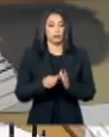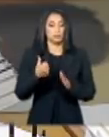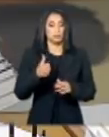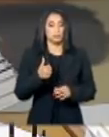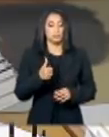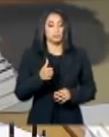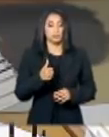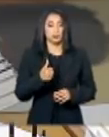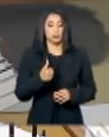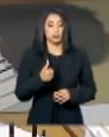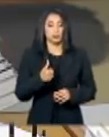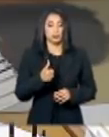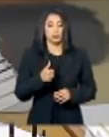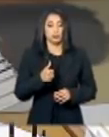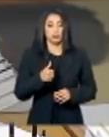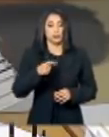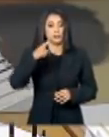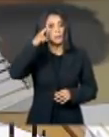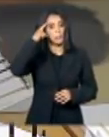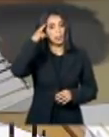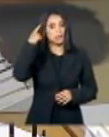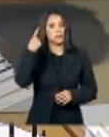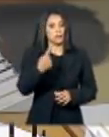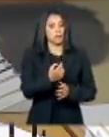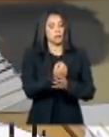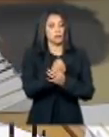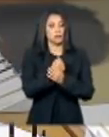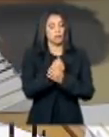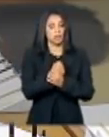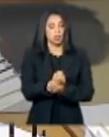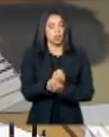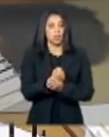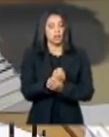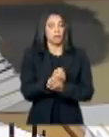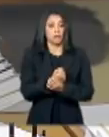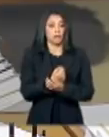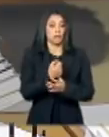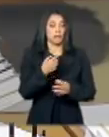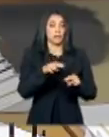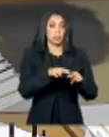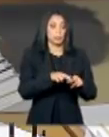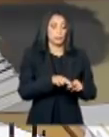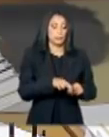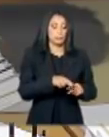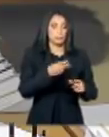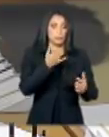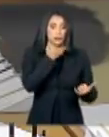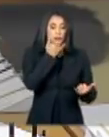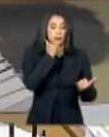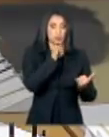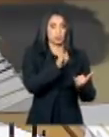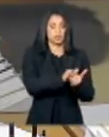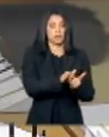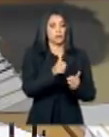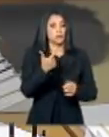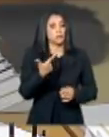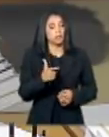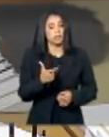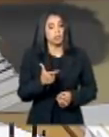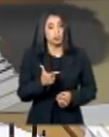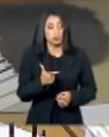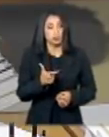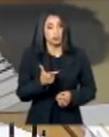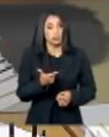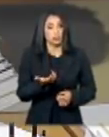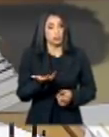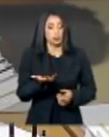mandado de segurança impetrado pela anunciada que não teria se quem interesse em votar